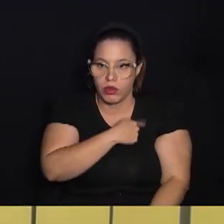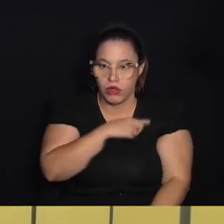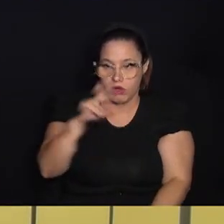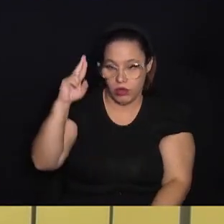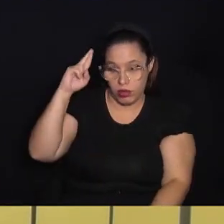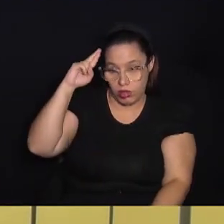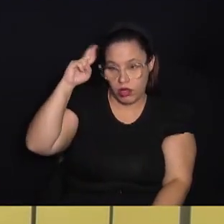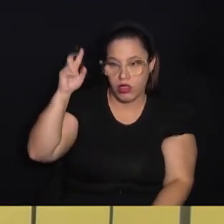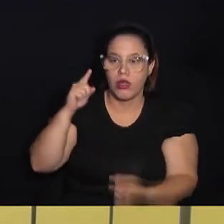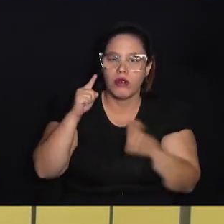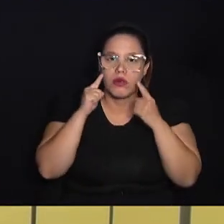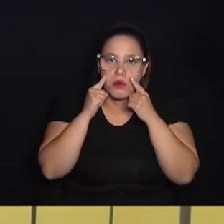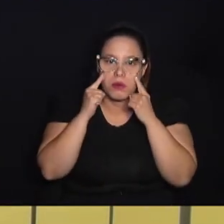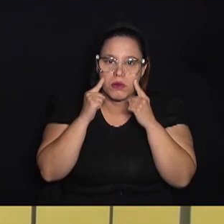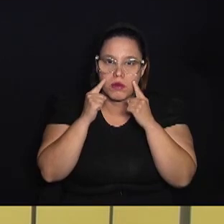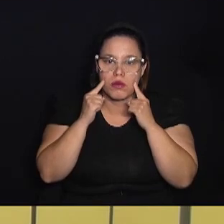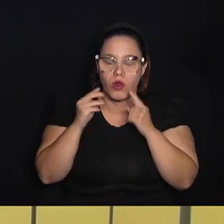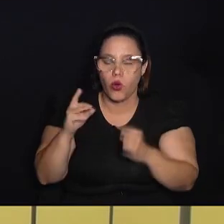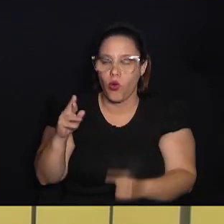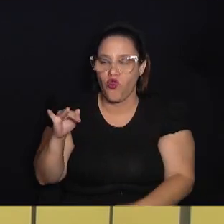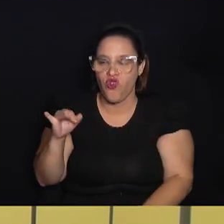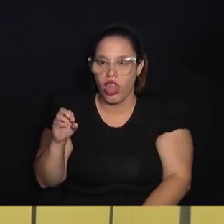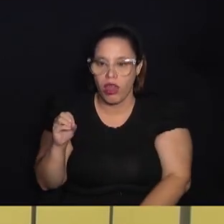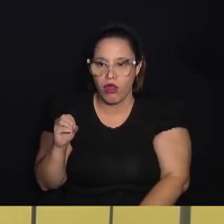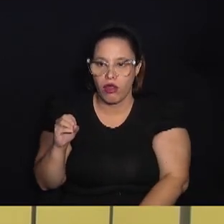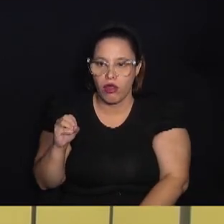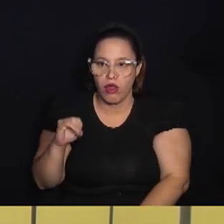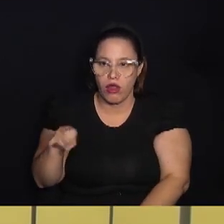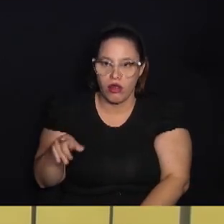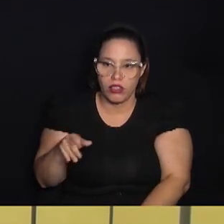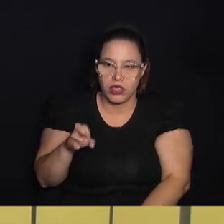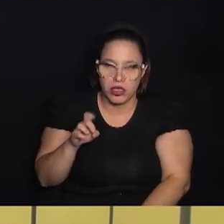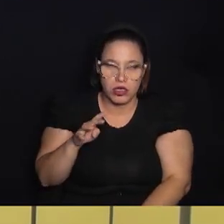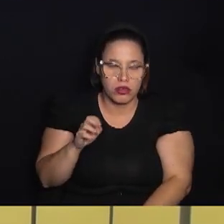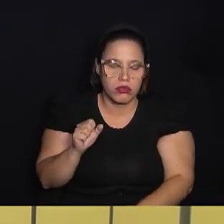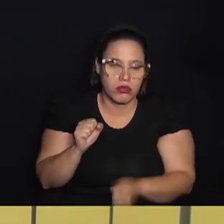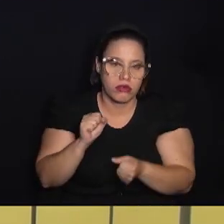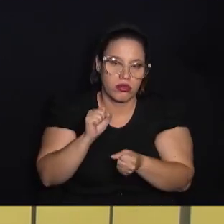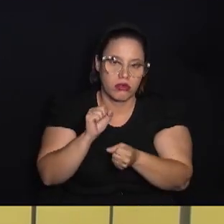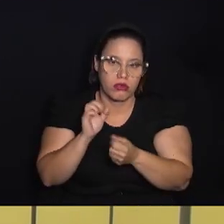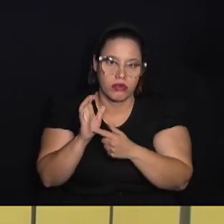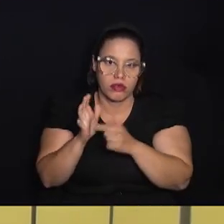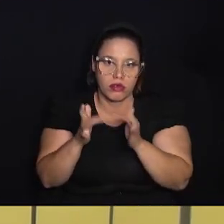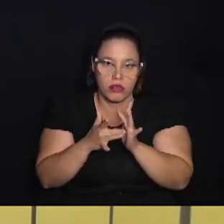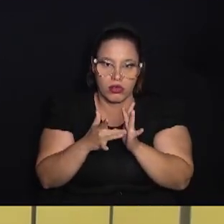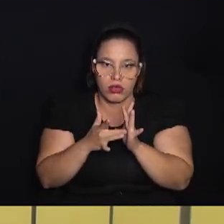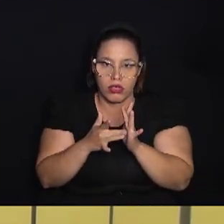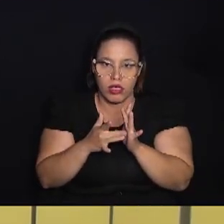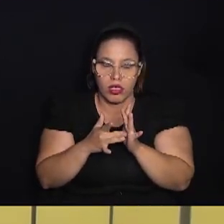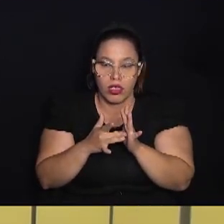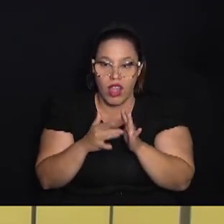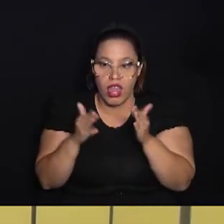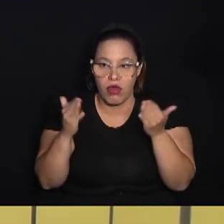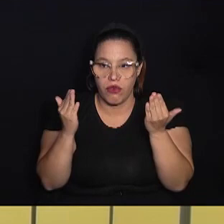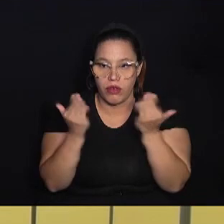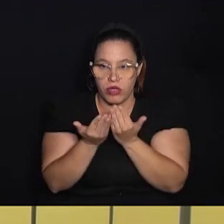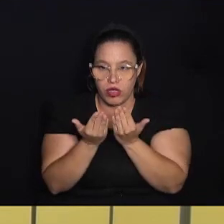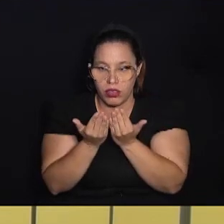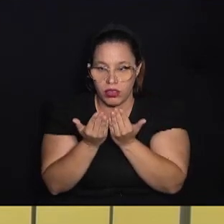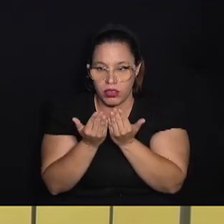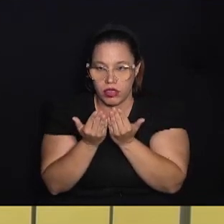enquanto ali no convento das irmãs de Jesus crucificado ele tá fechado ele tá lacrado até então mas pra gente ter